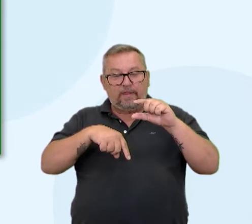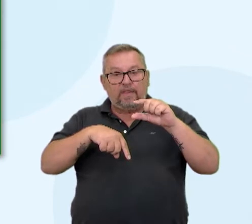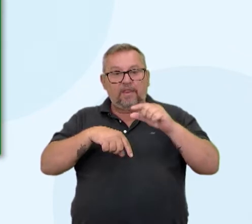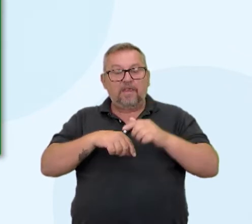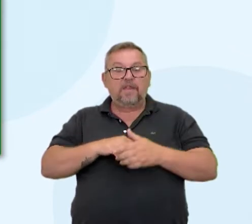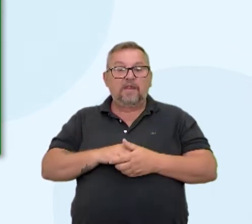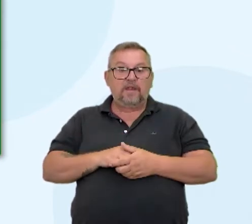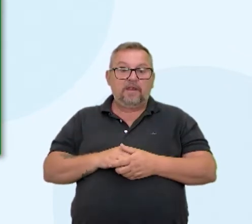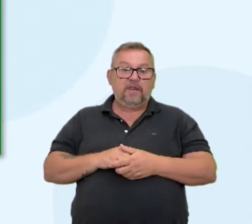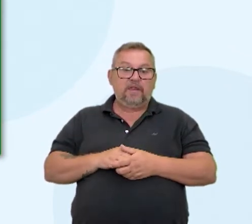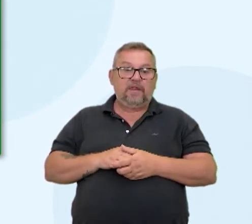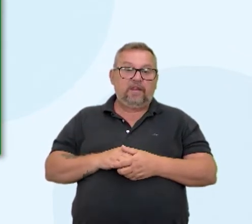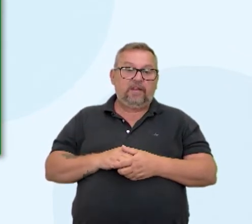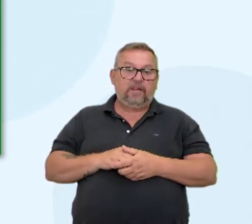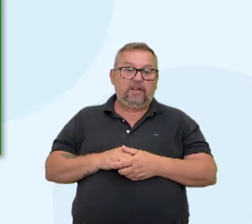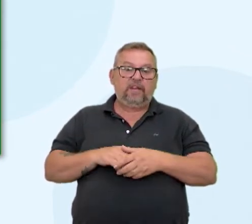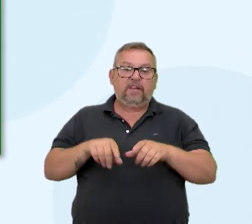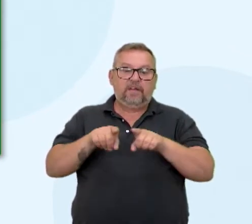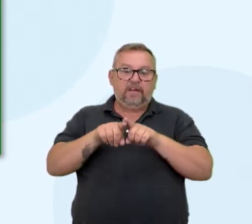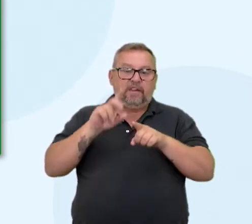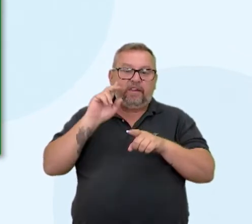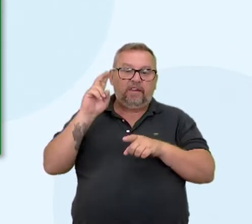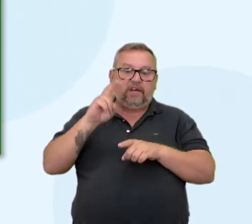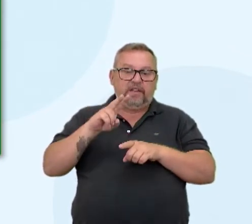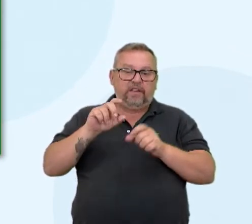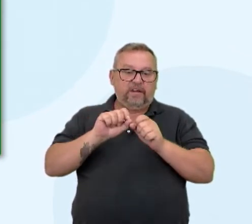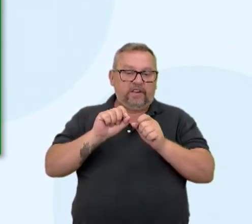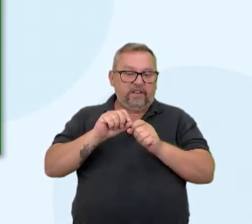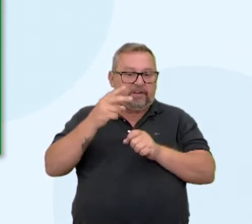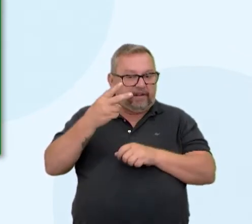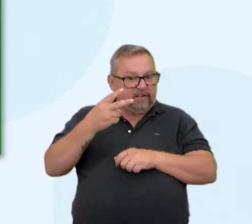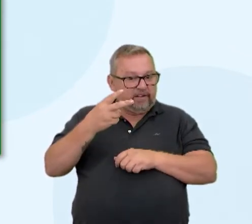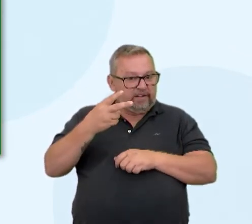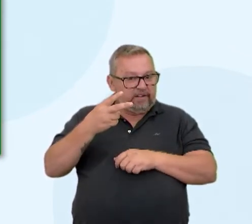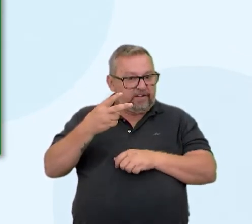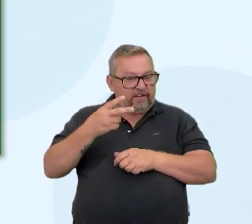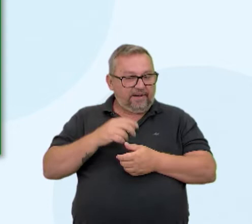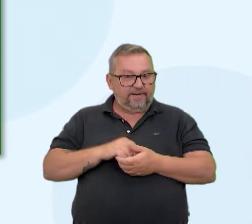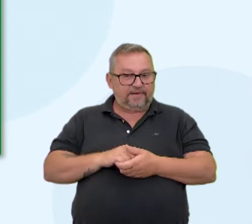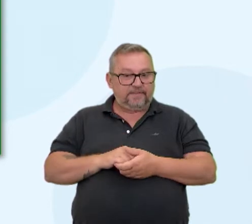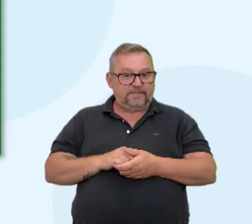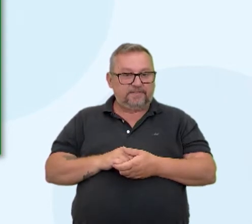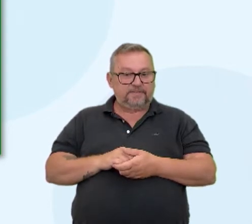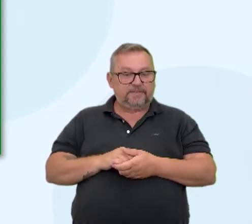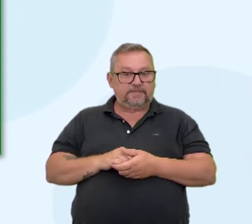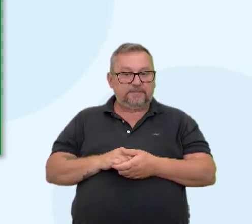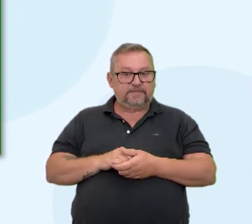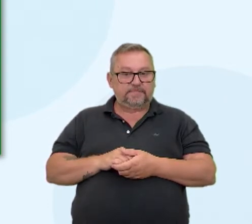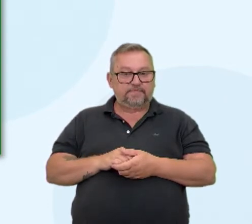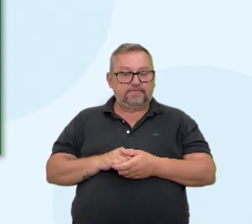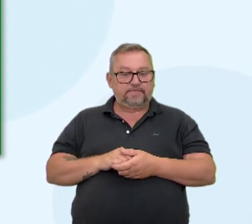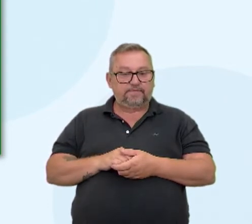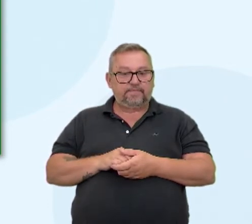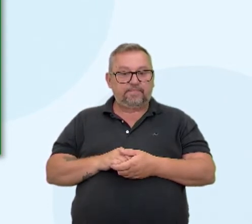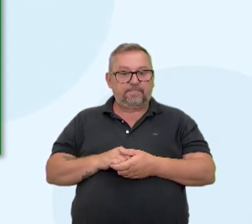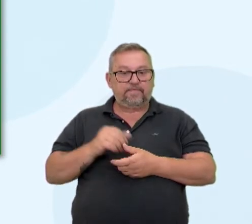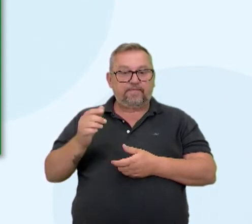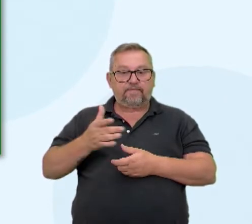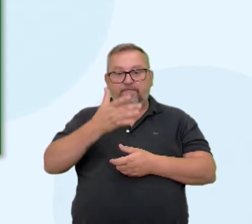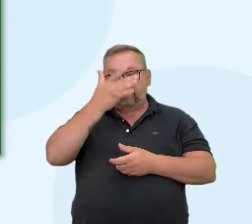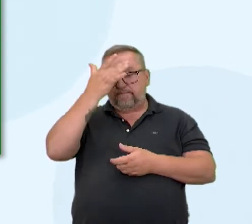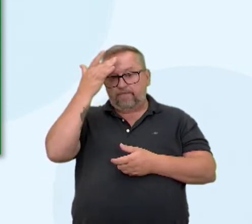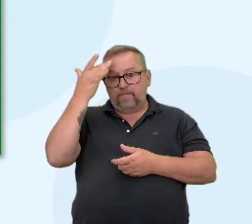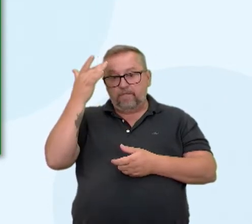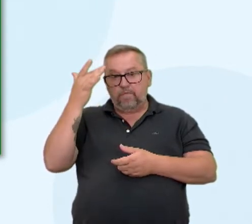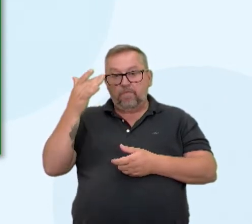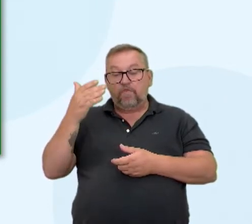as possibilidades para elas. Então, você vai para dois lados. A primeira situação aí que eu puxei para a direita. Pessoas fora